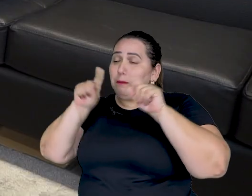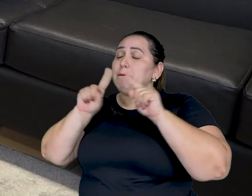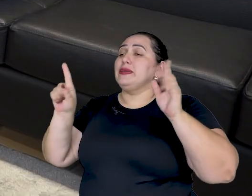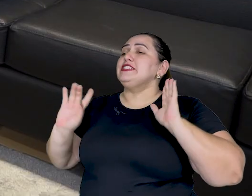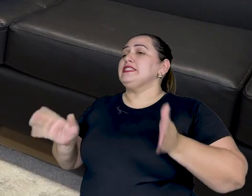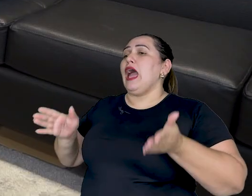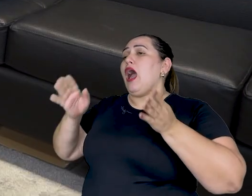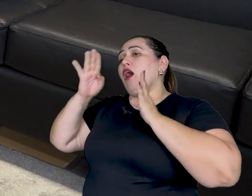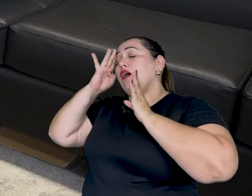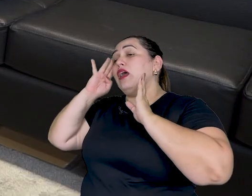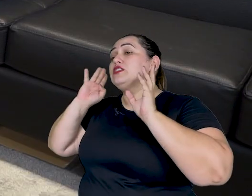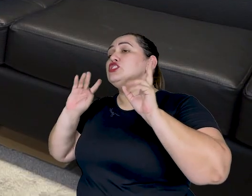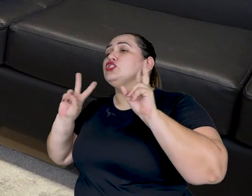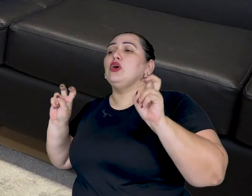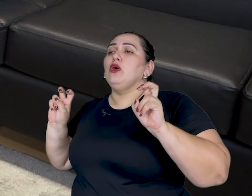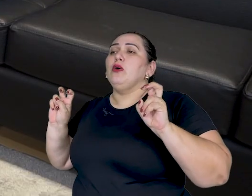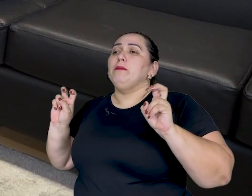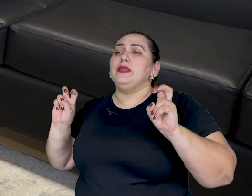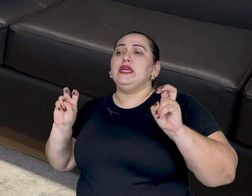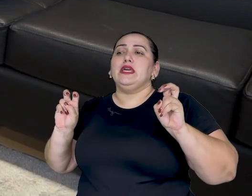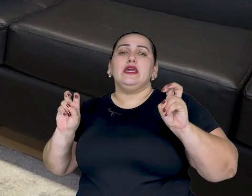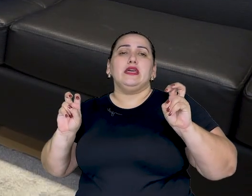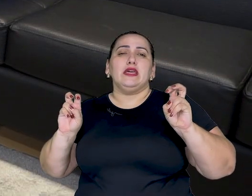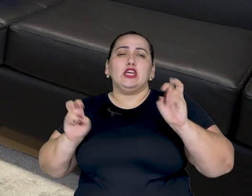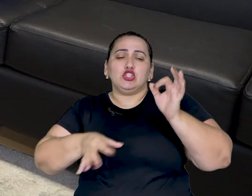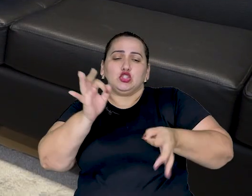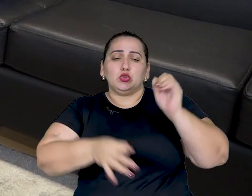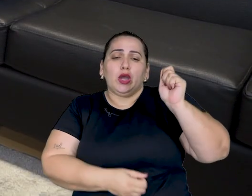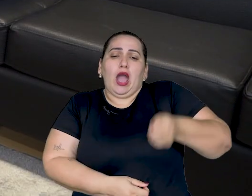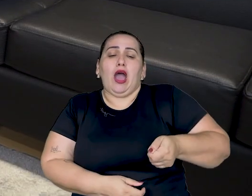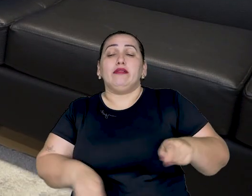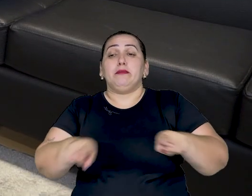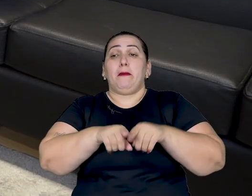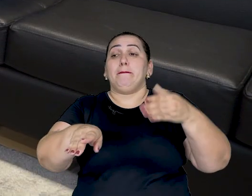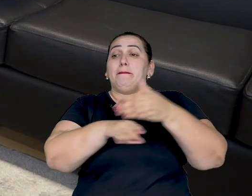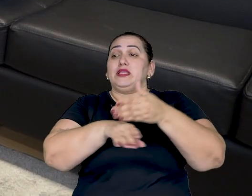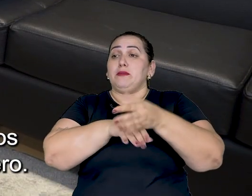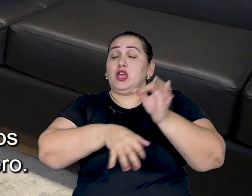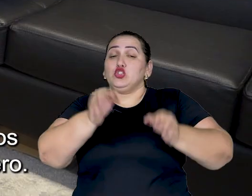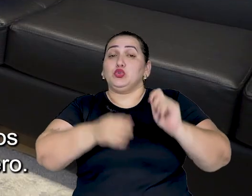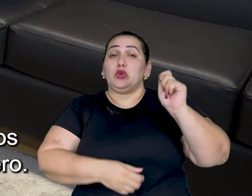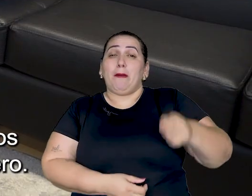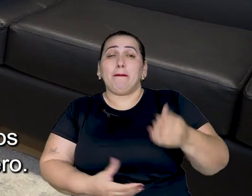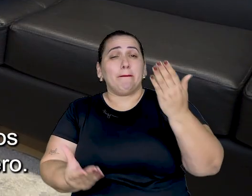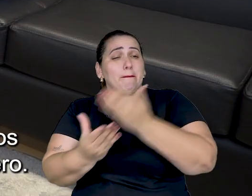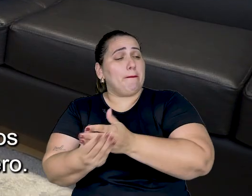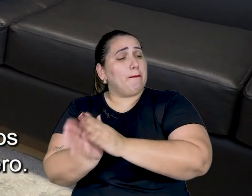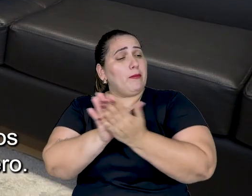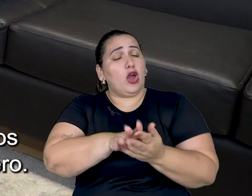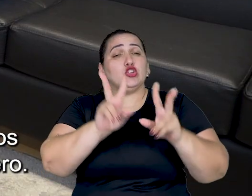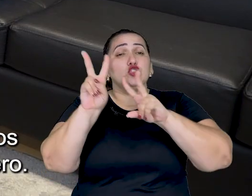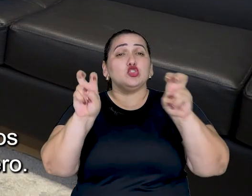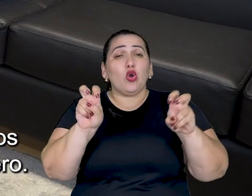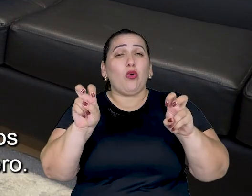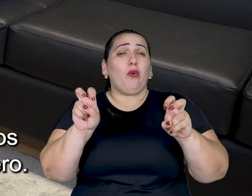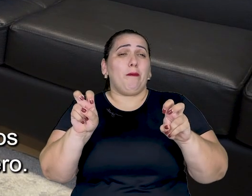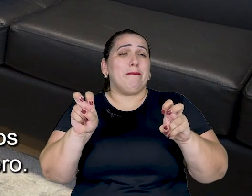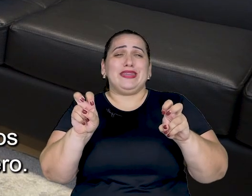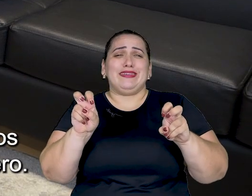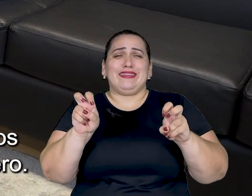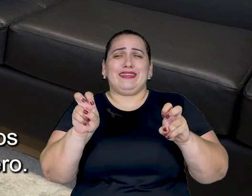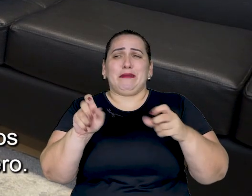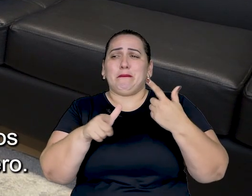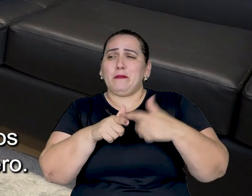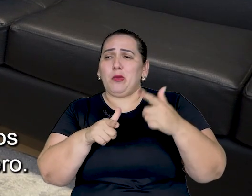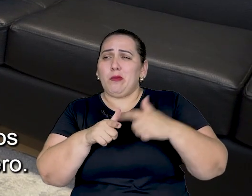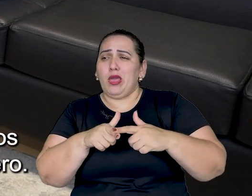para compor colegiado, mas já deve ter aí julgado ou participado de julgamentos de processos que